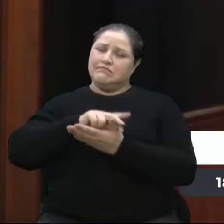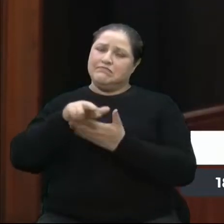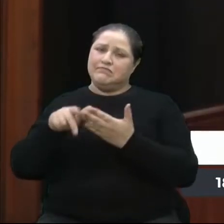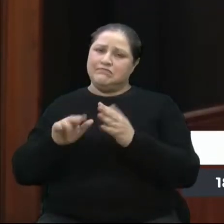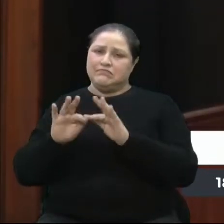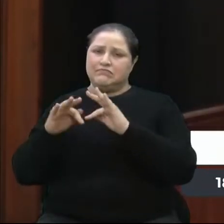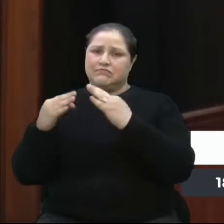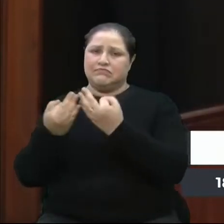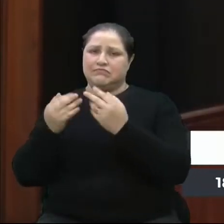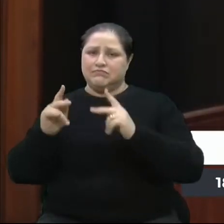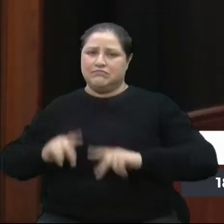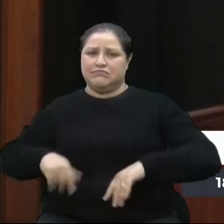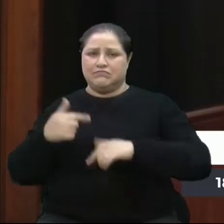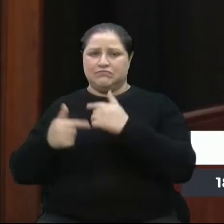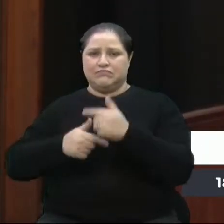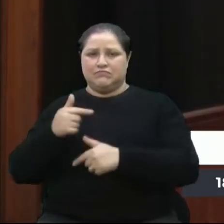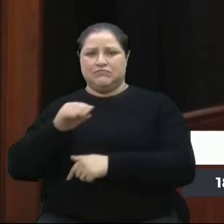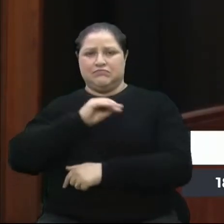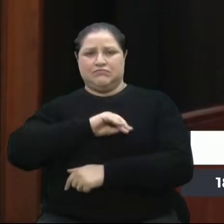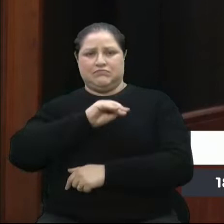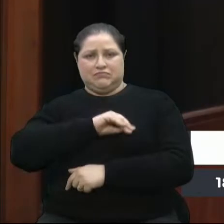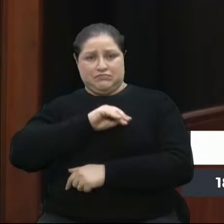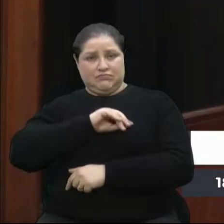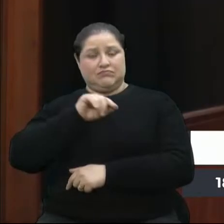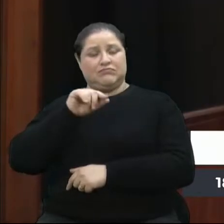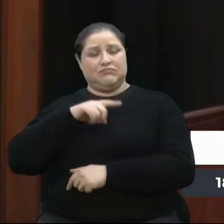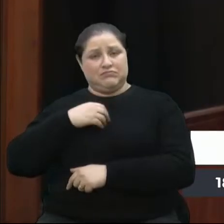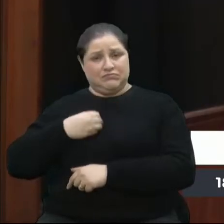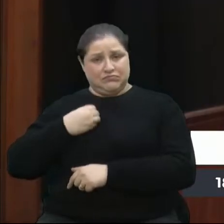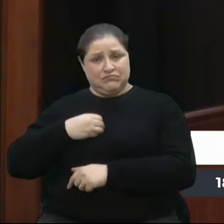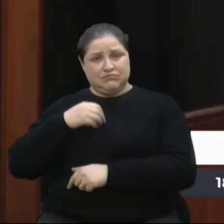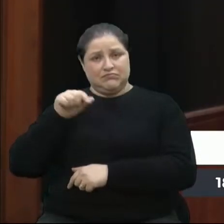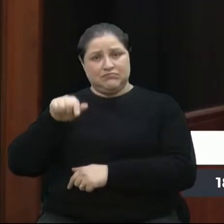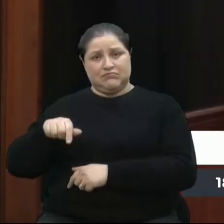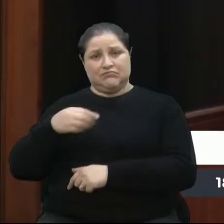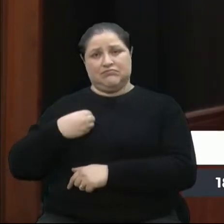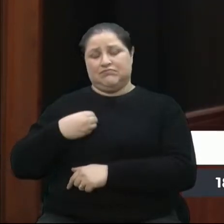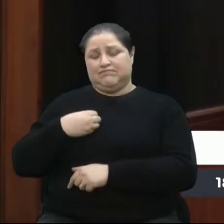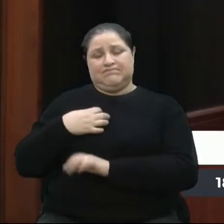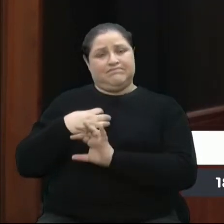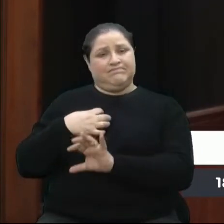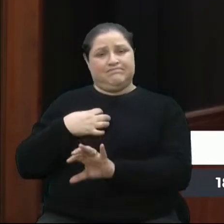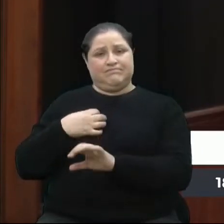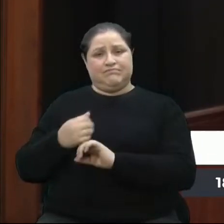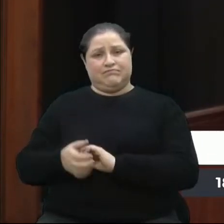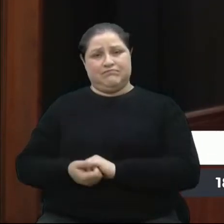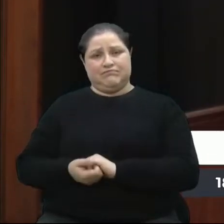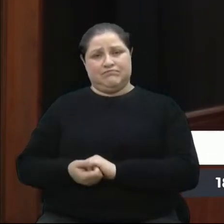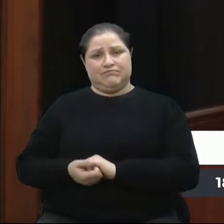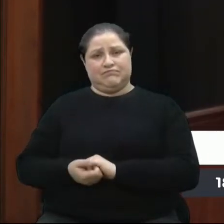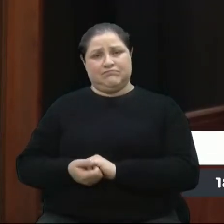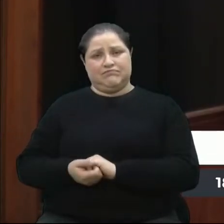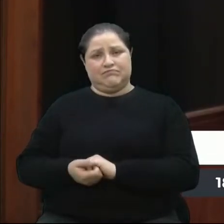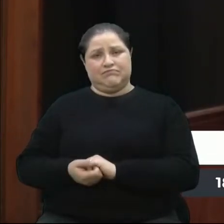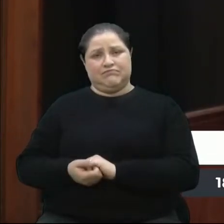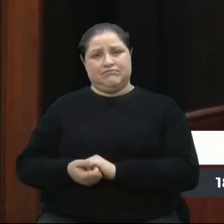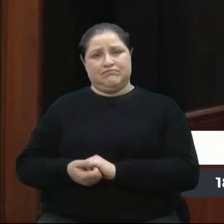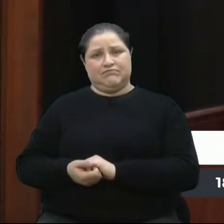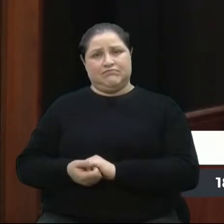de trabalhadores assalariados do nosso país que vivem nessa condição de